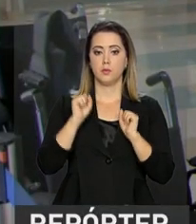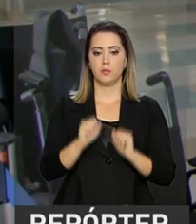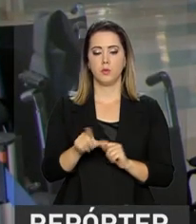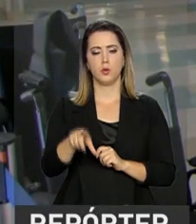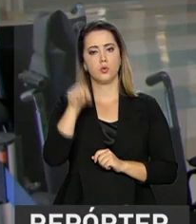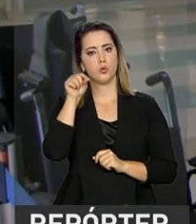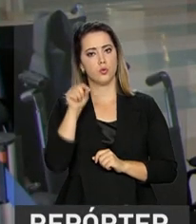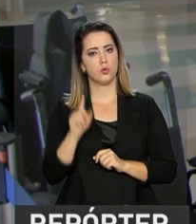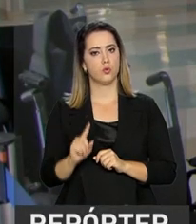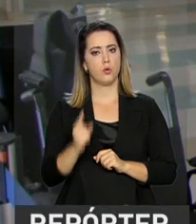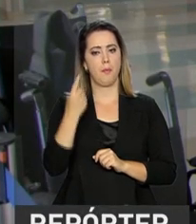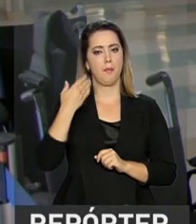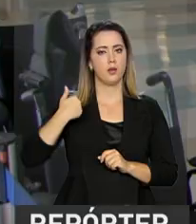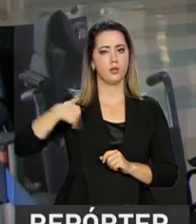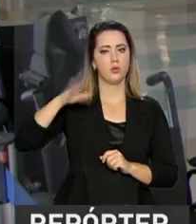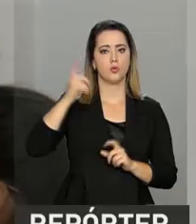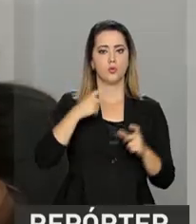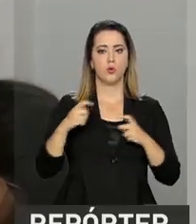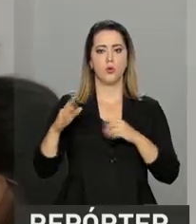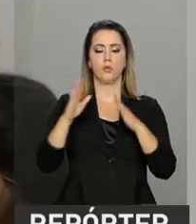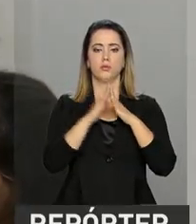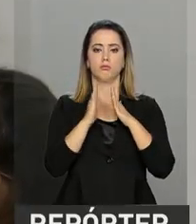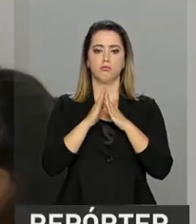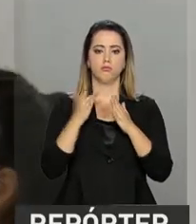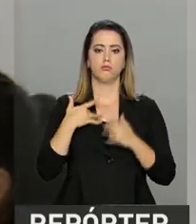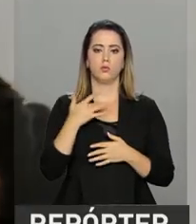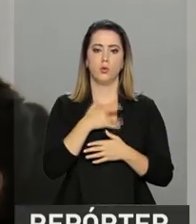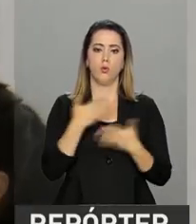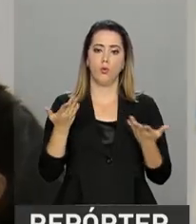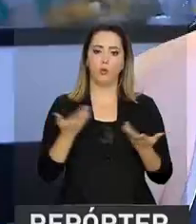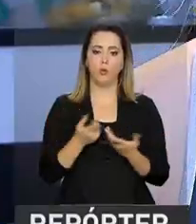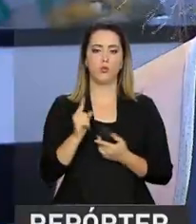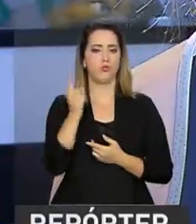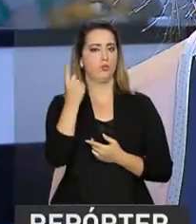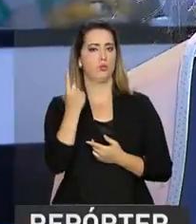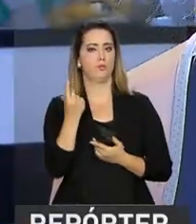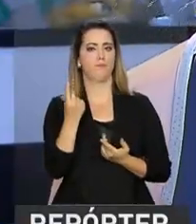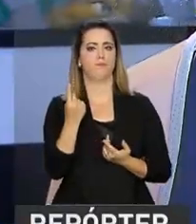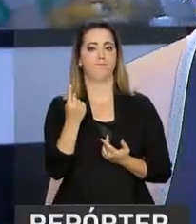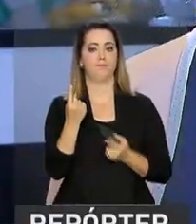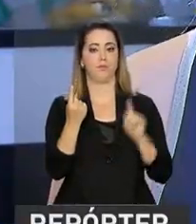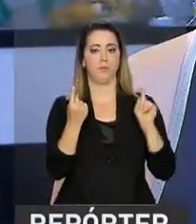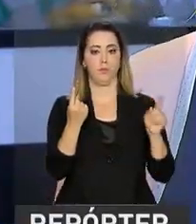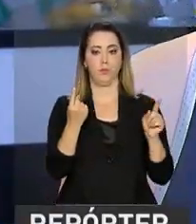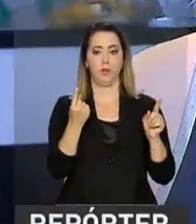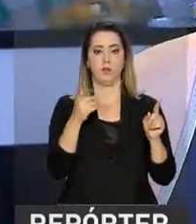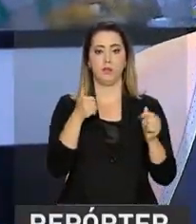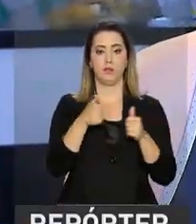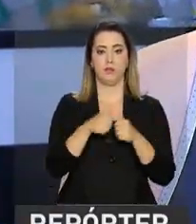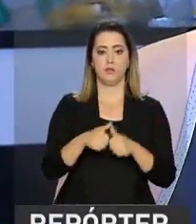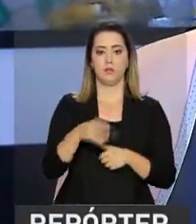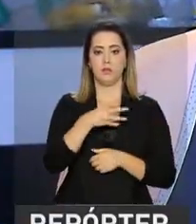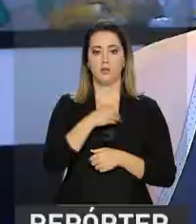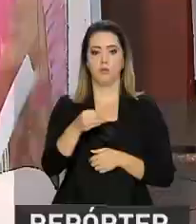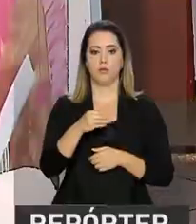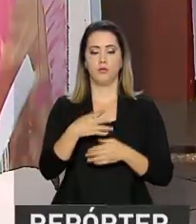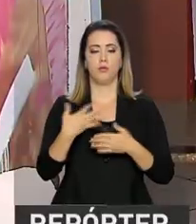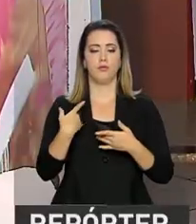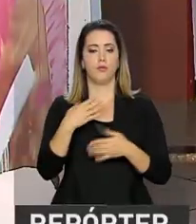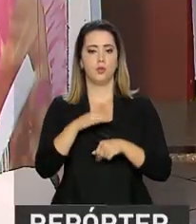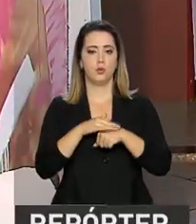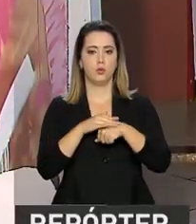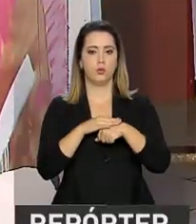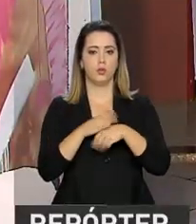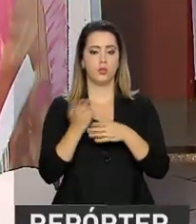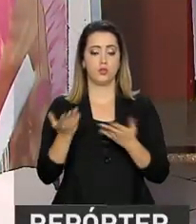optar por mais de uma unidade o que não acontece agora para dona andréia que está com o filho acamado e